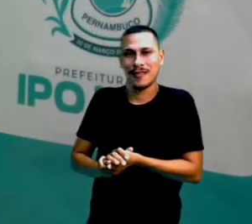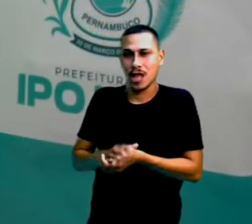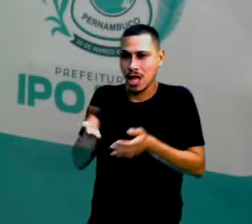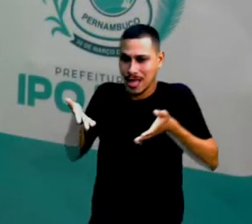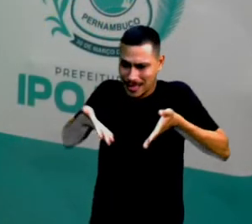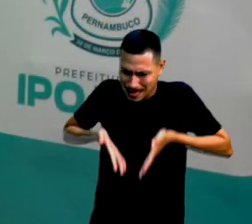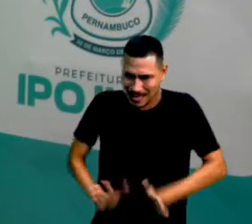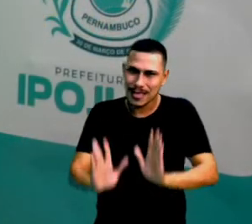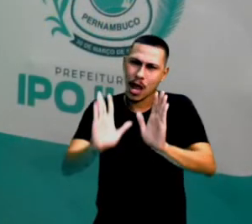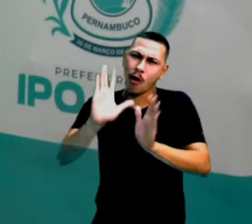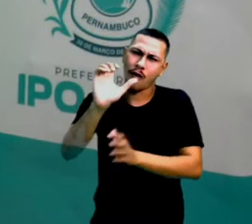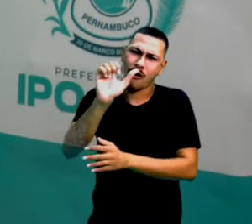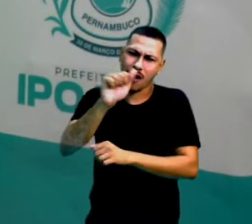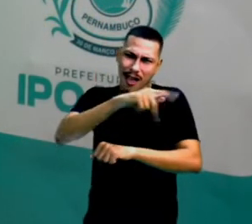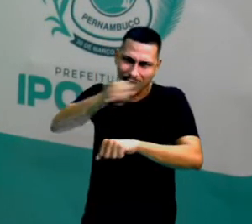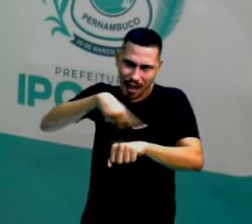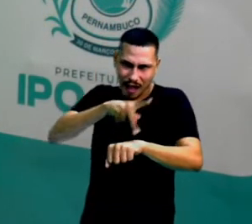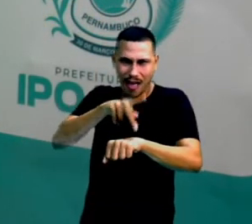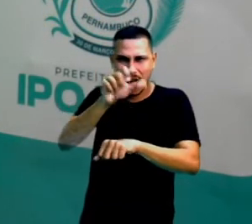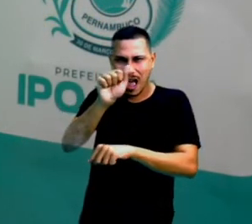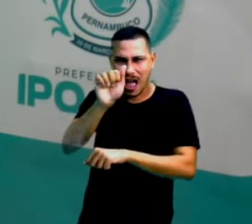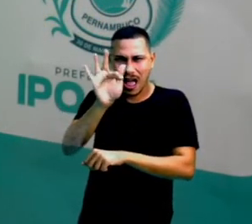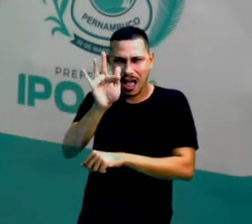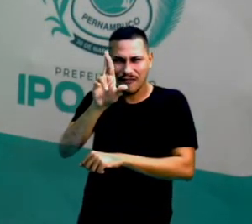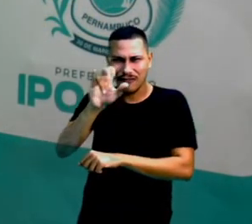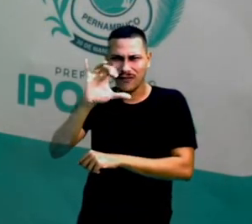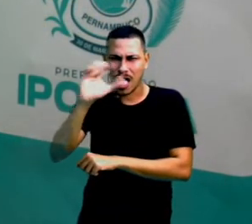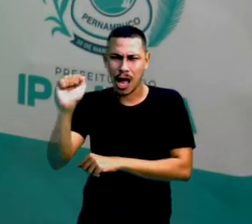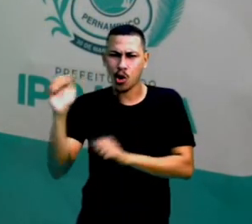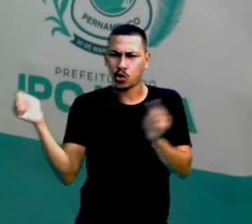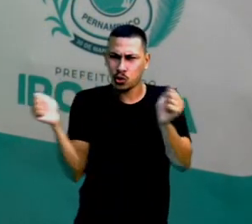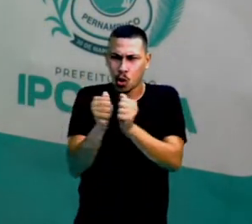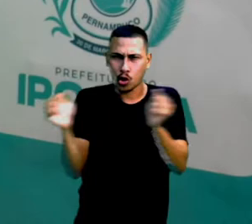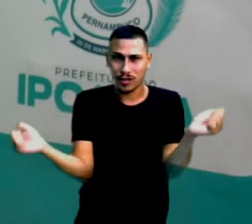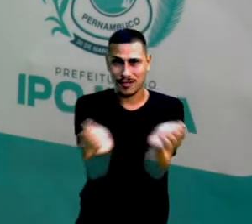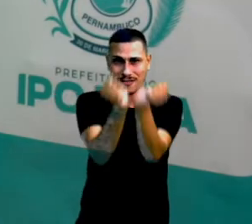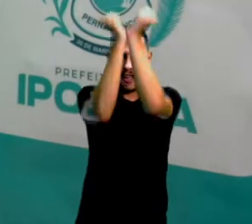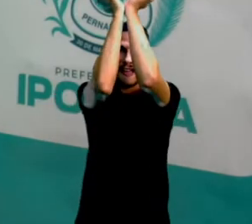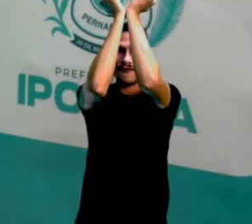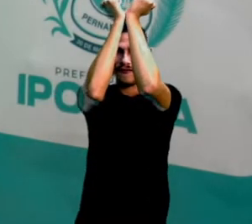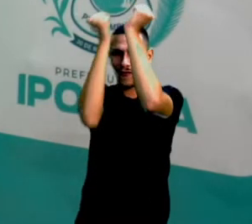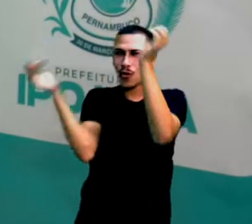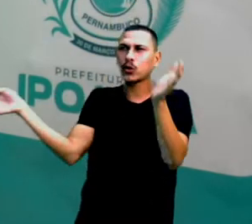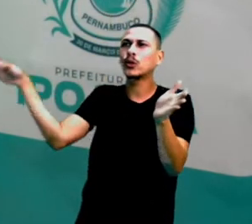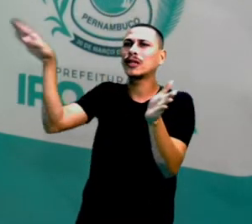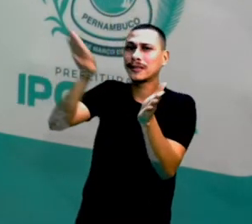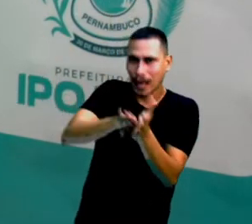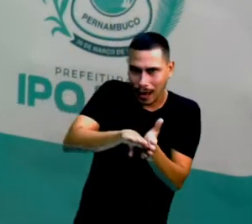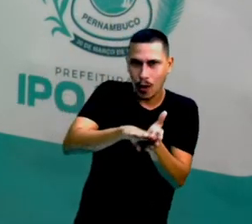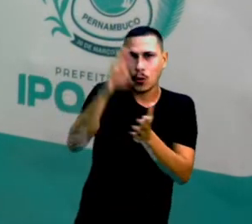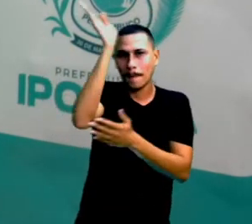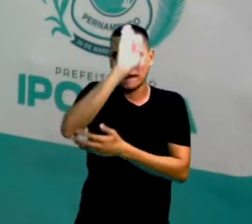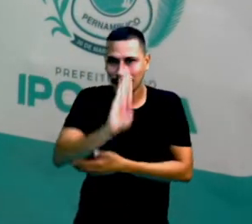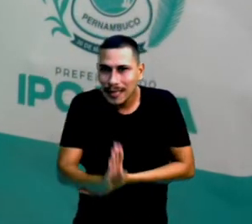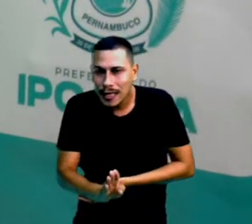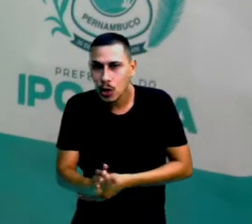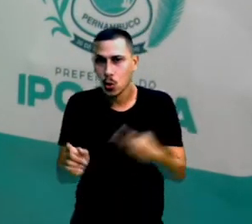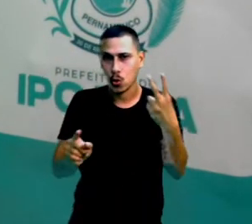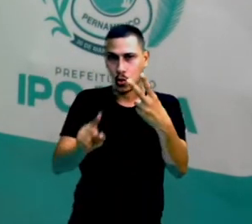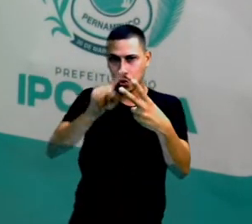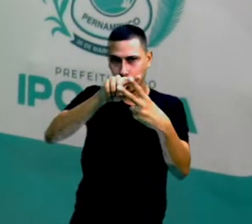os escravos, quando vieram para o Brasil, né? E existem dois tipos de maracatu. O de